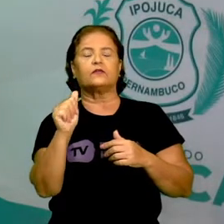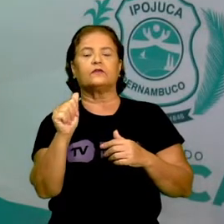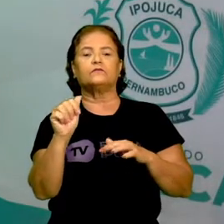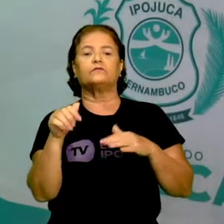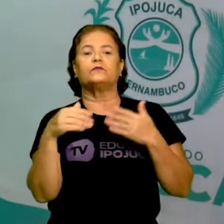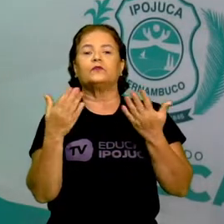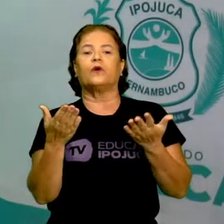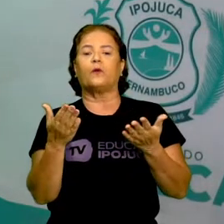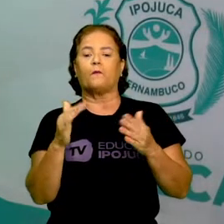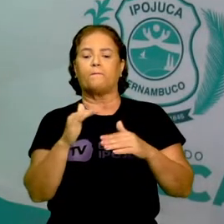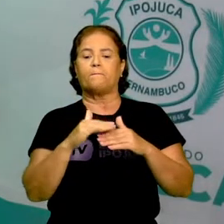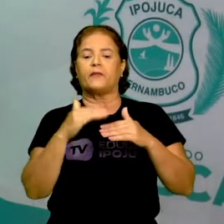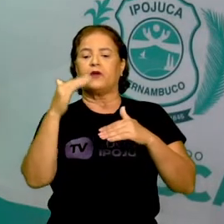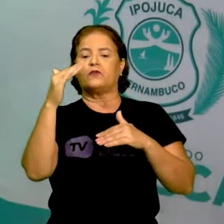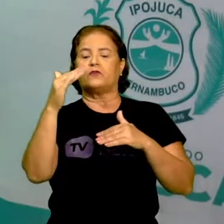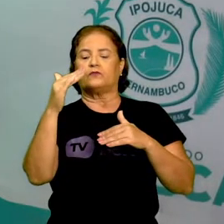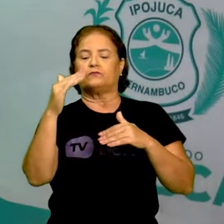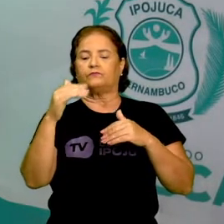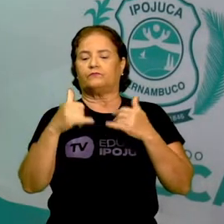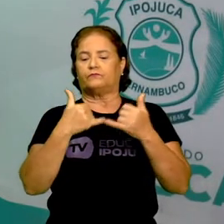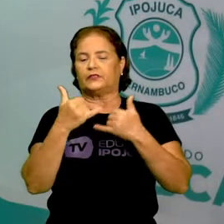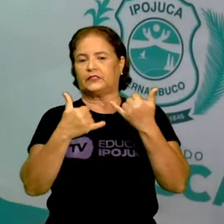identificar?